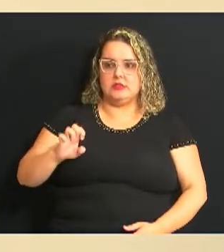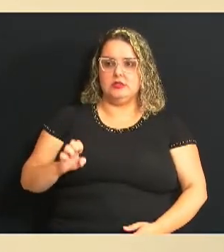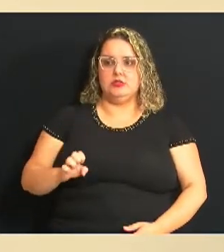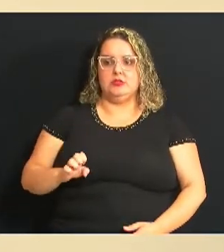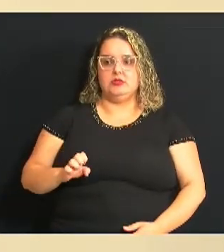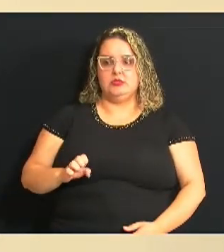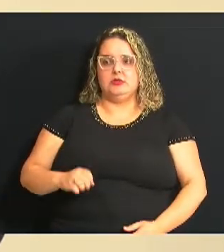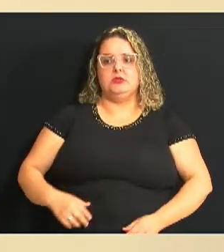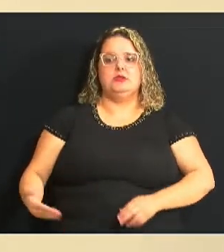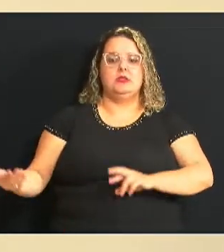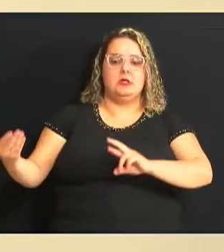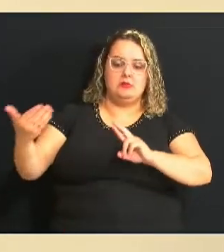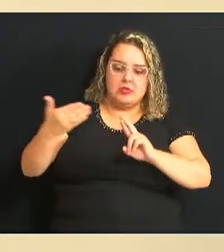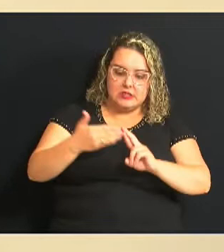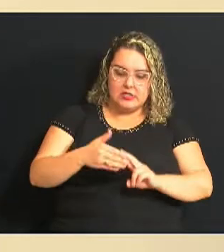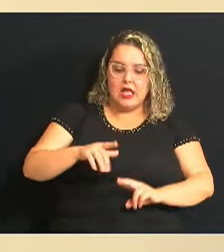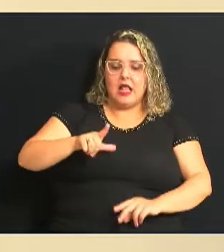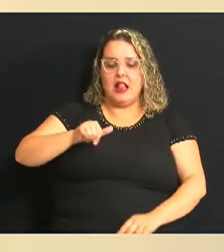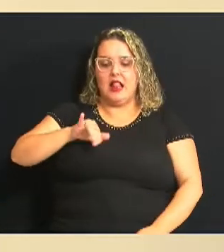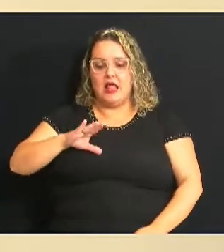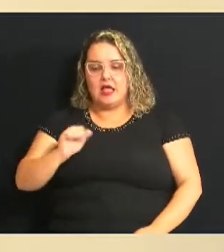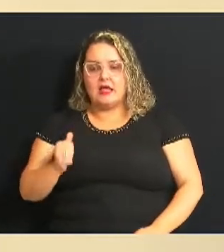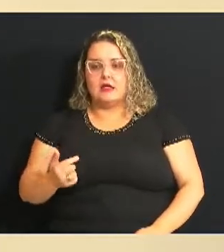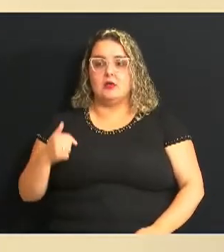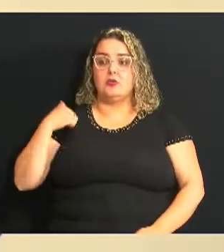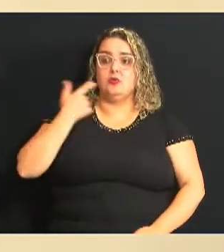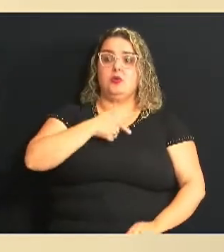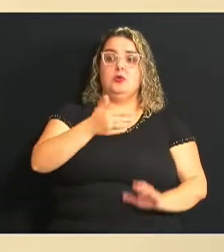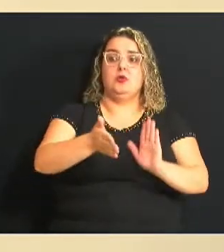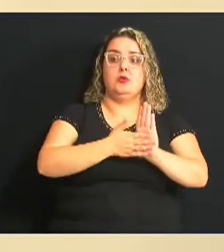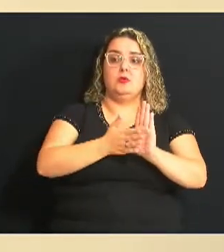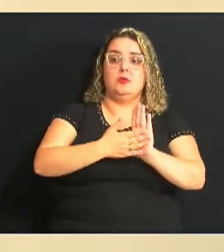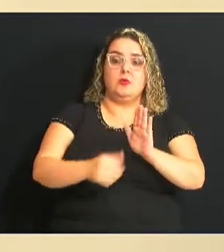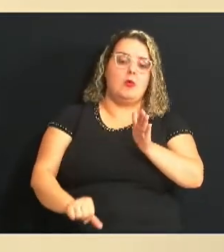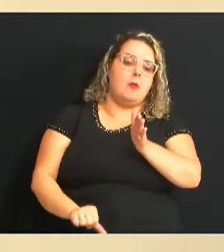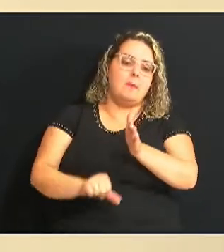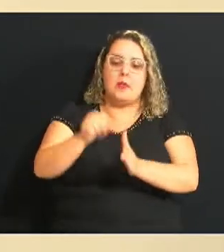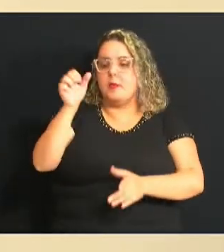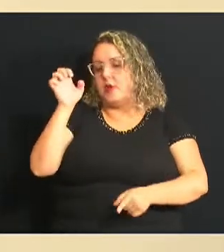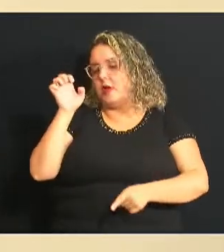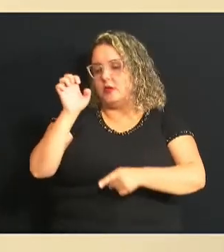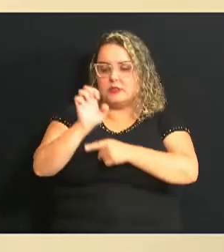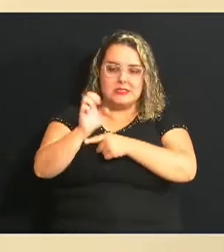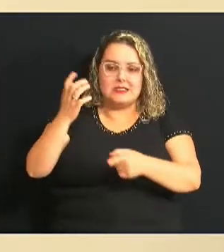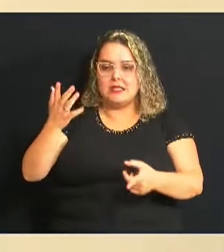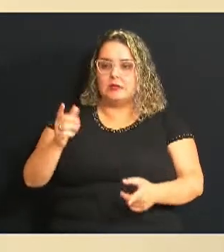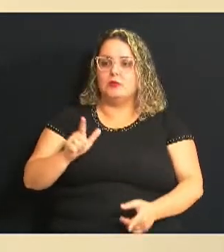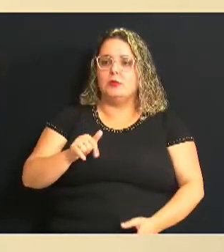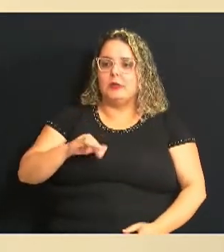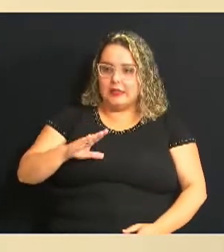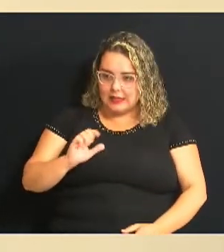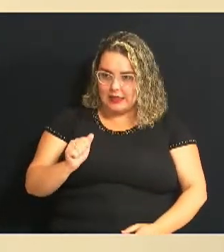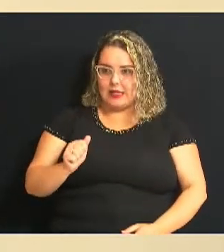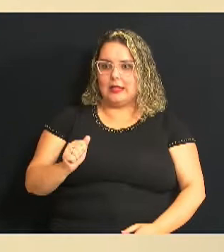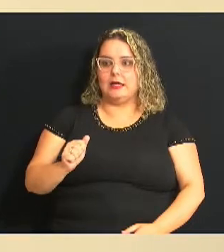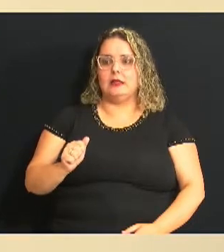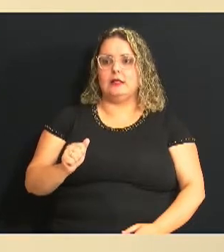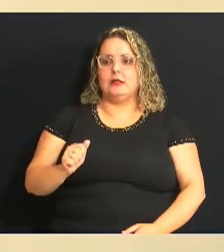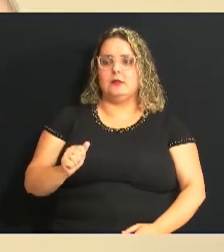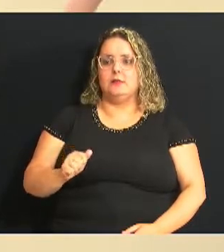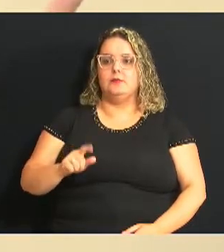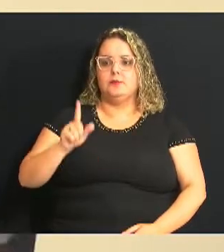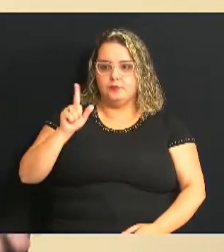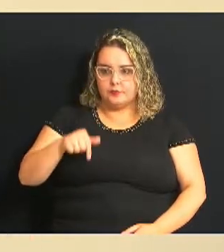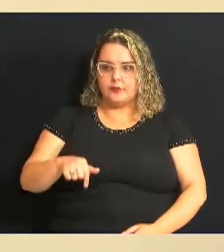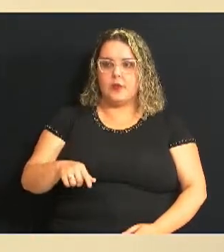laica. Fomos nós que propomos. O primeiro Estado que propôs a democracia laica, o Estado laico, são os